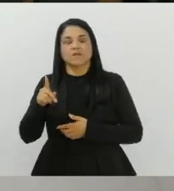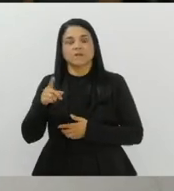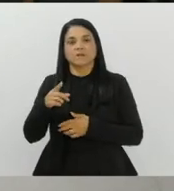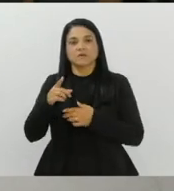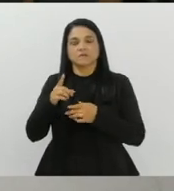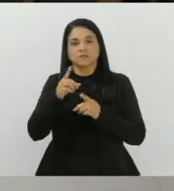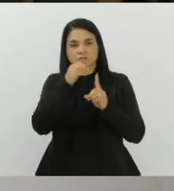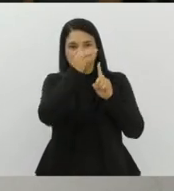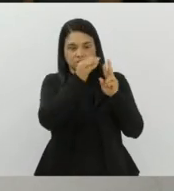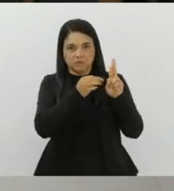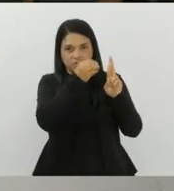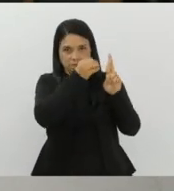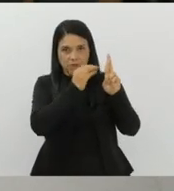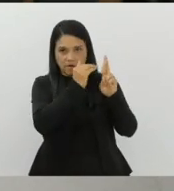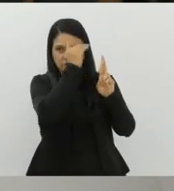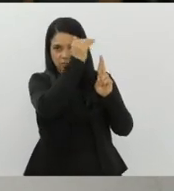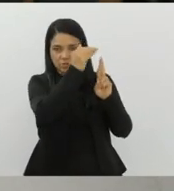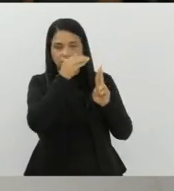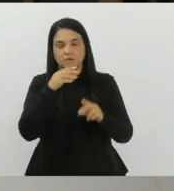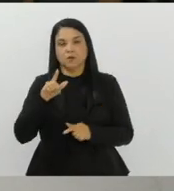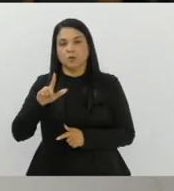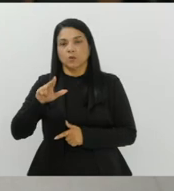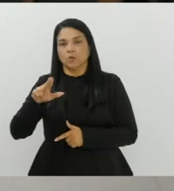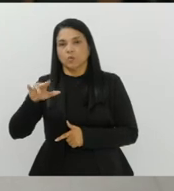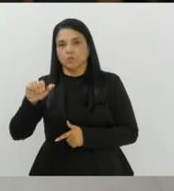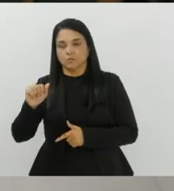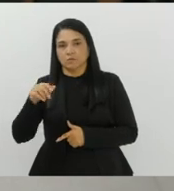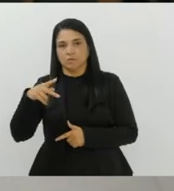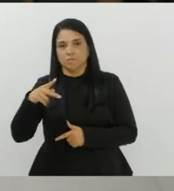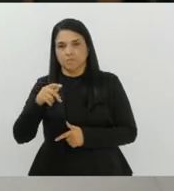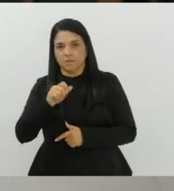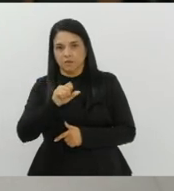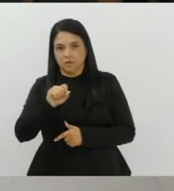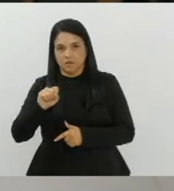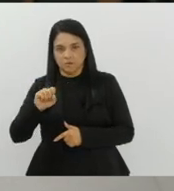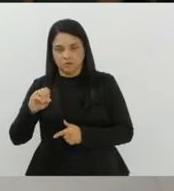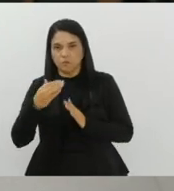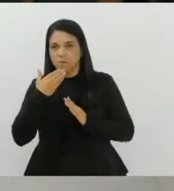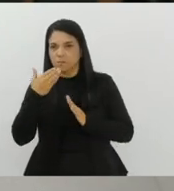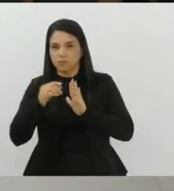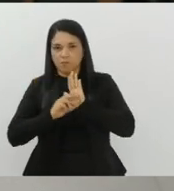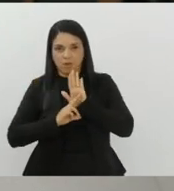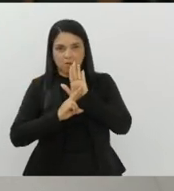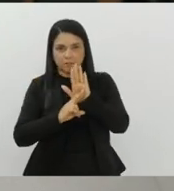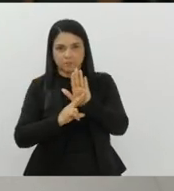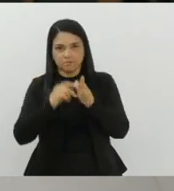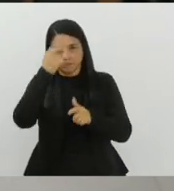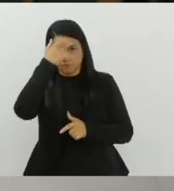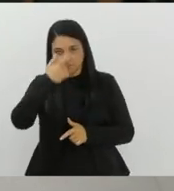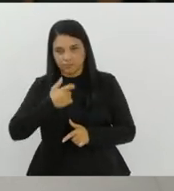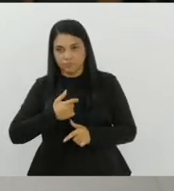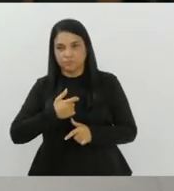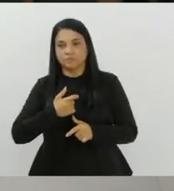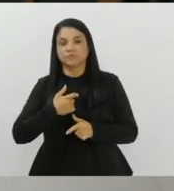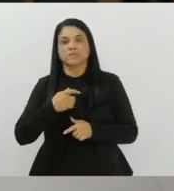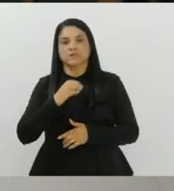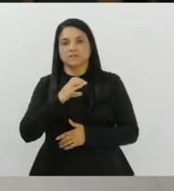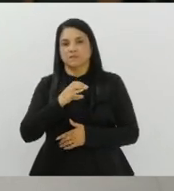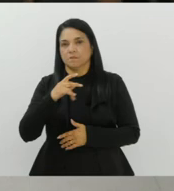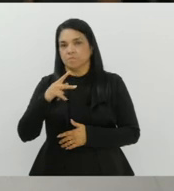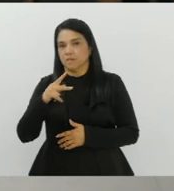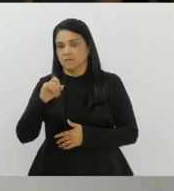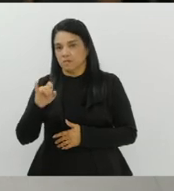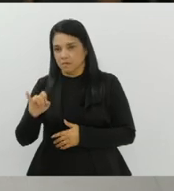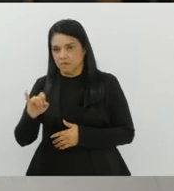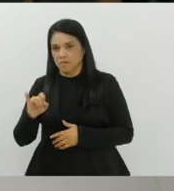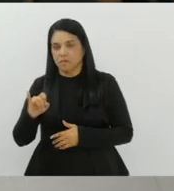pediu para representá-la nesse encontro aqui, nessa CPI, fazer esse